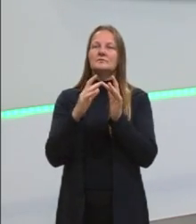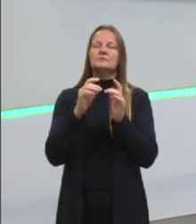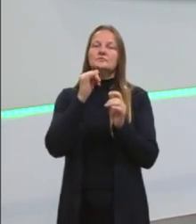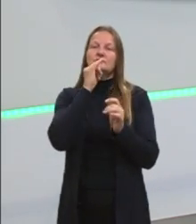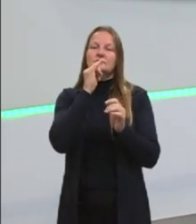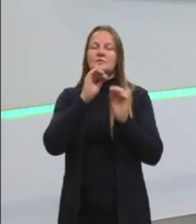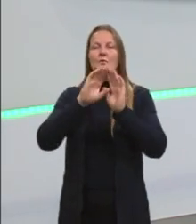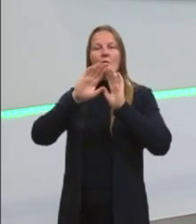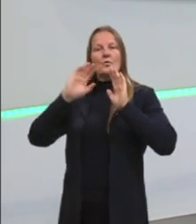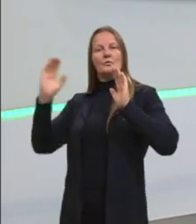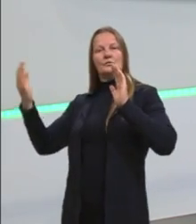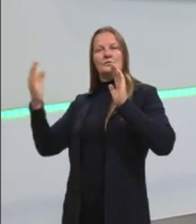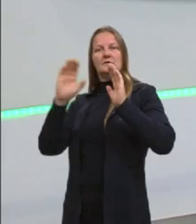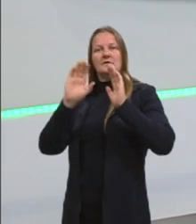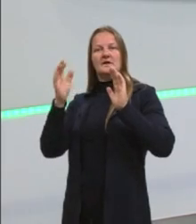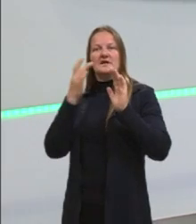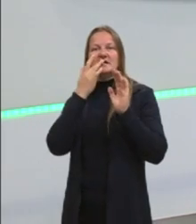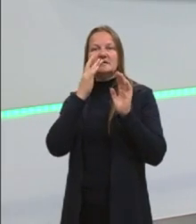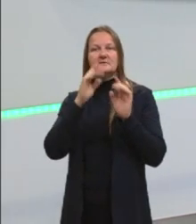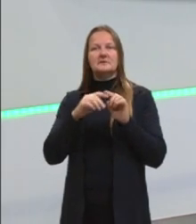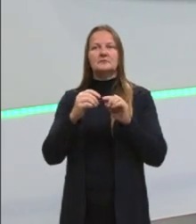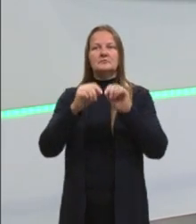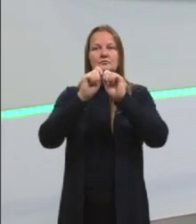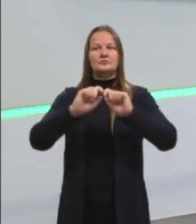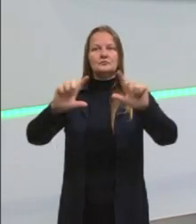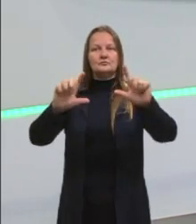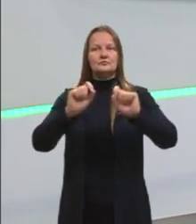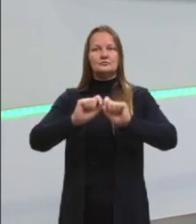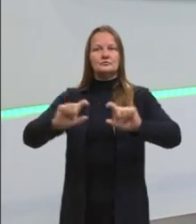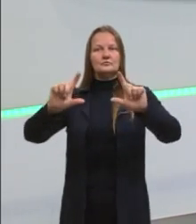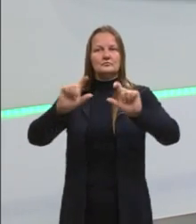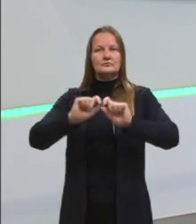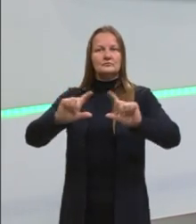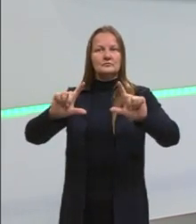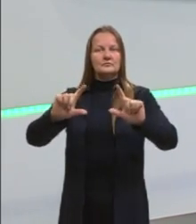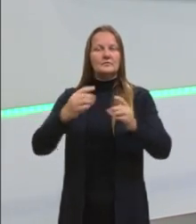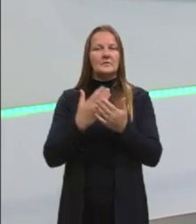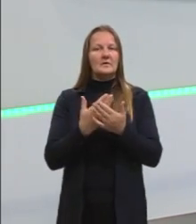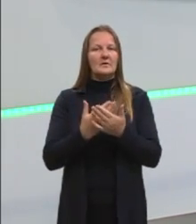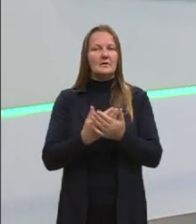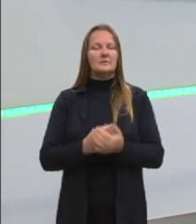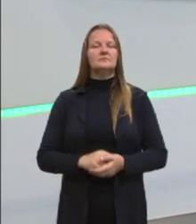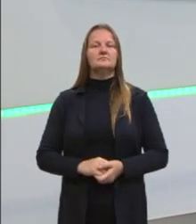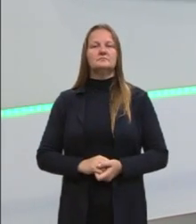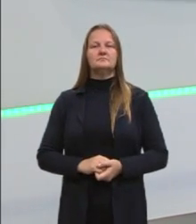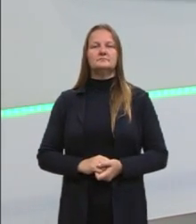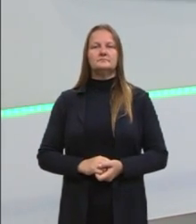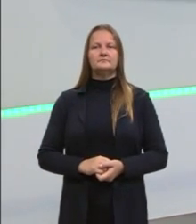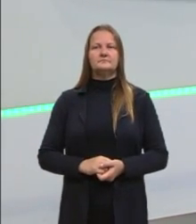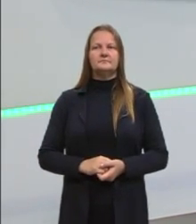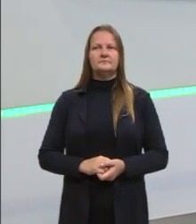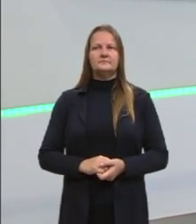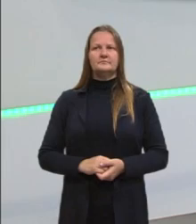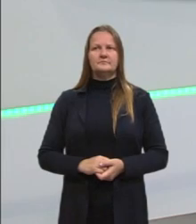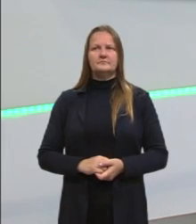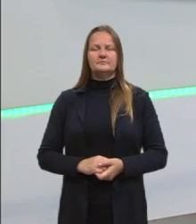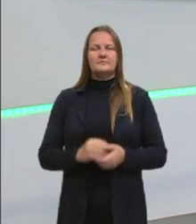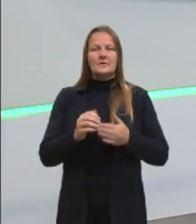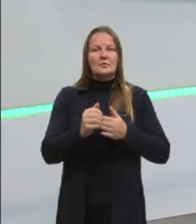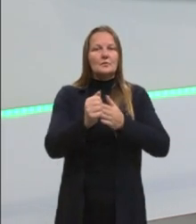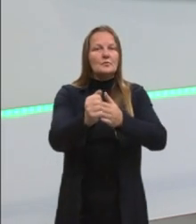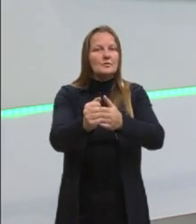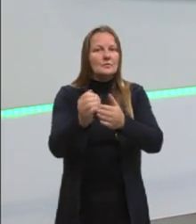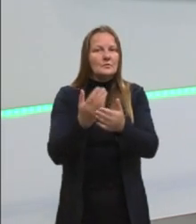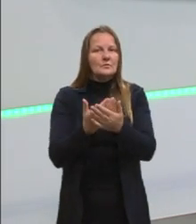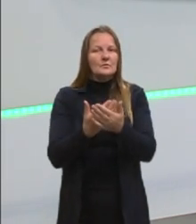branca né e o projetor de slides onde vão passando nossas nossas nosso slide enfim para nos guiar na nossa aula